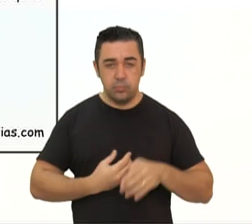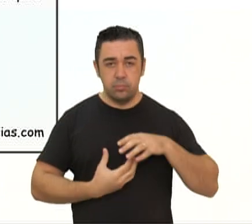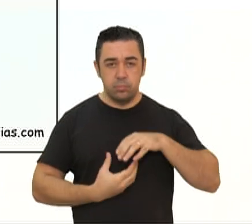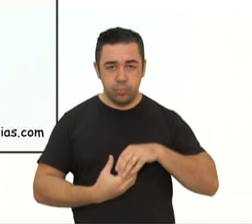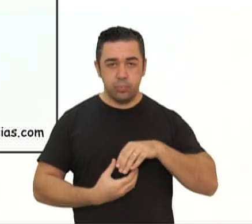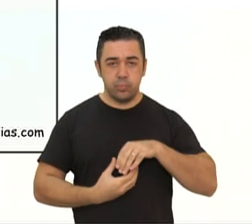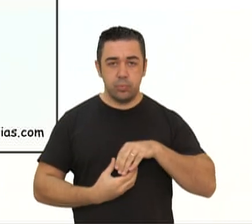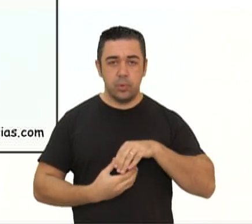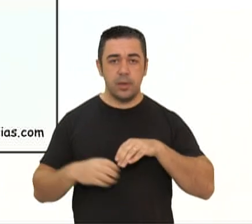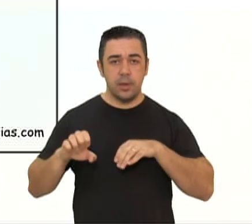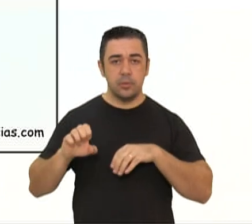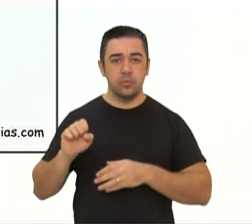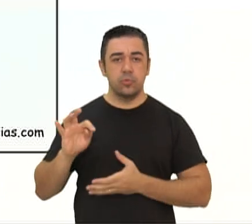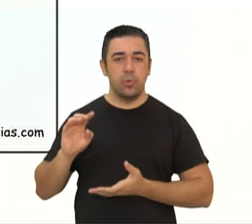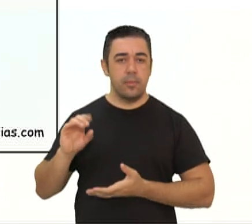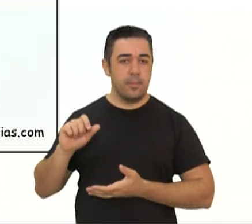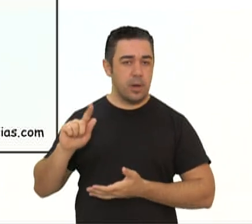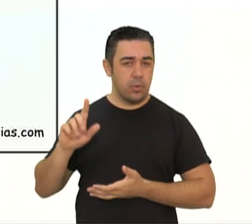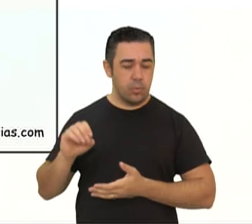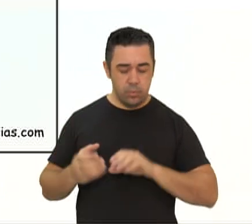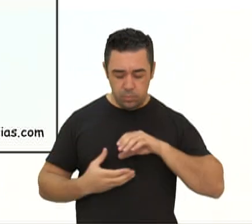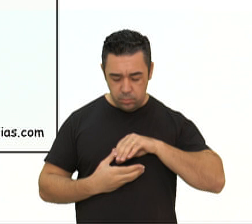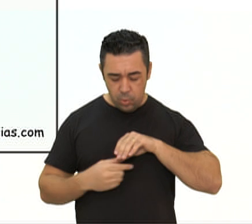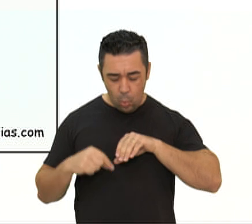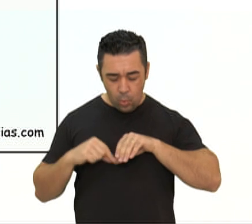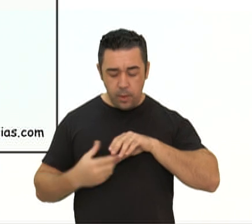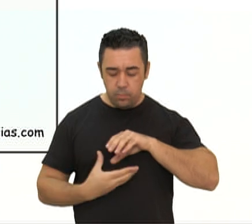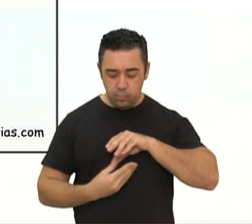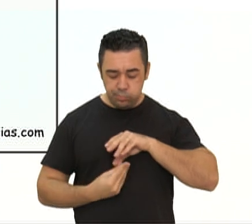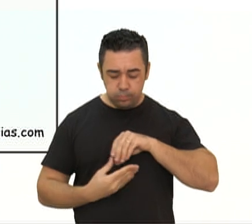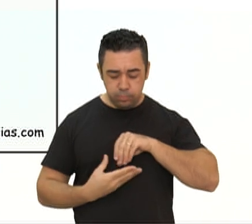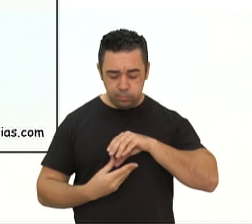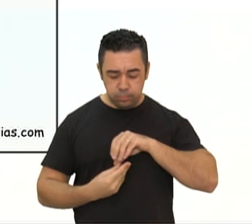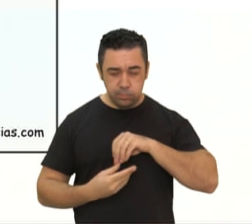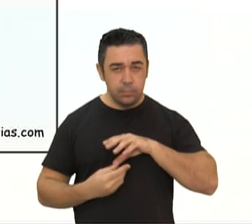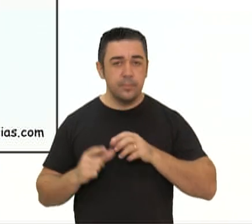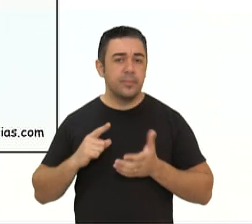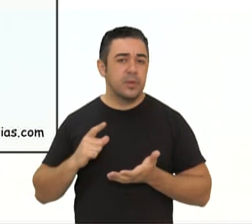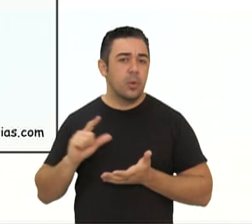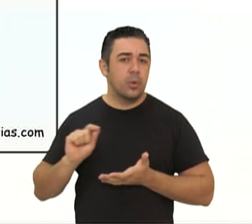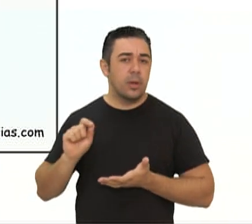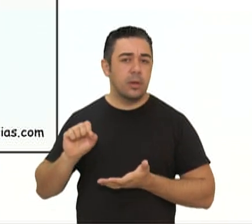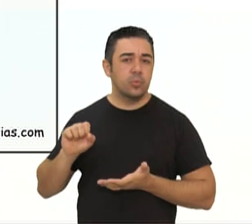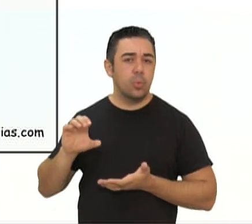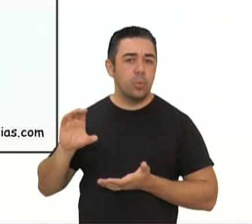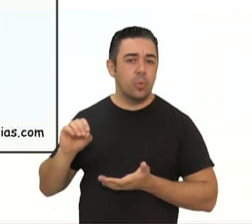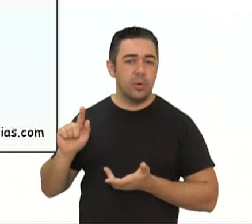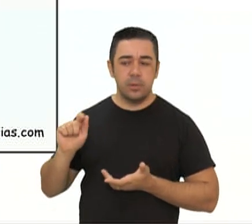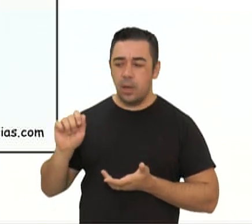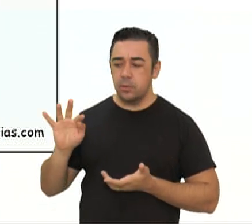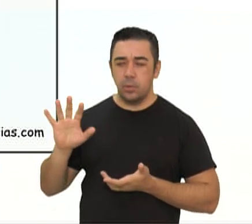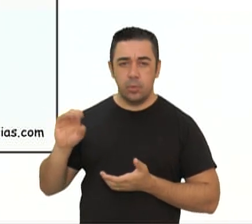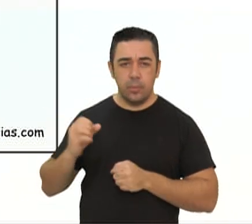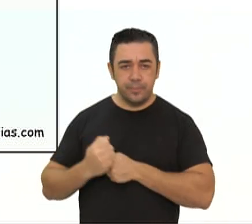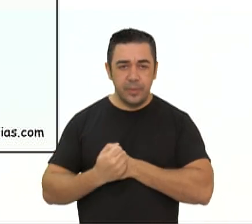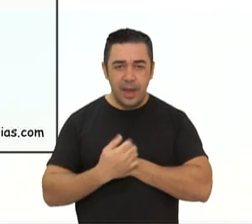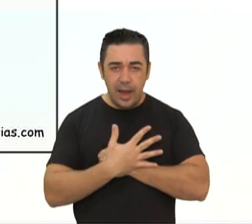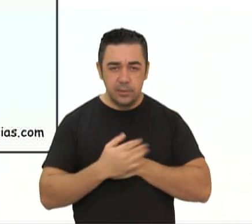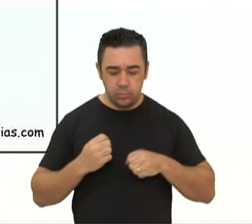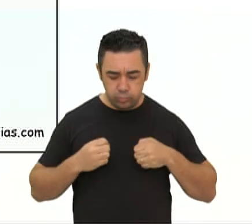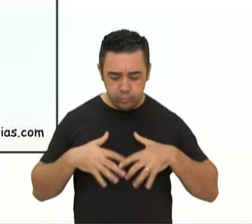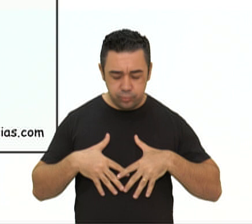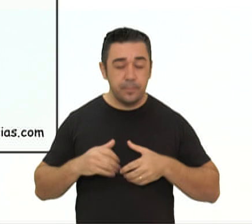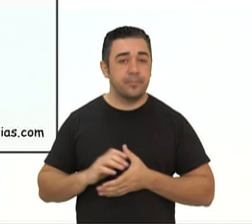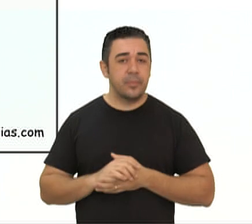estômago nós temos o suco gástrico, que vai agir. Esse que até então era o bolo alimentar,